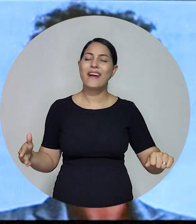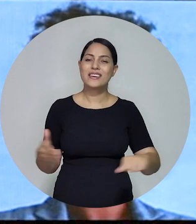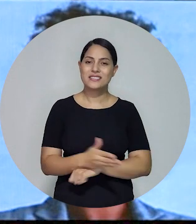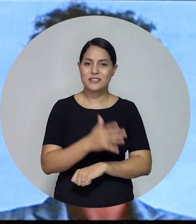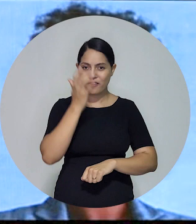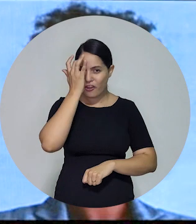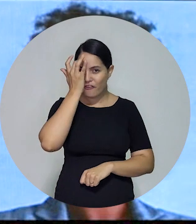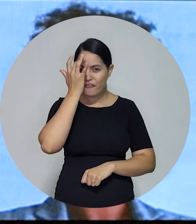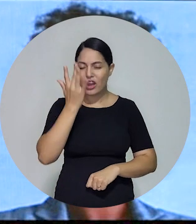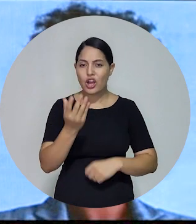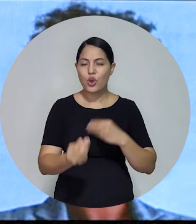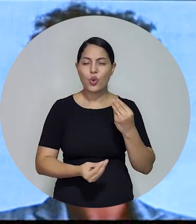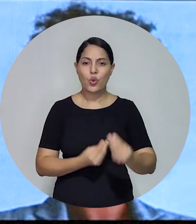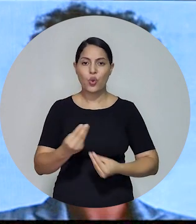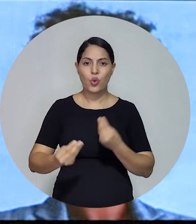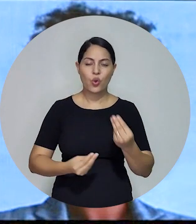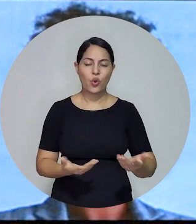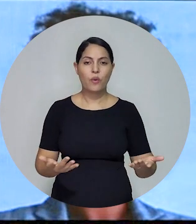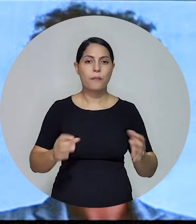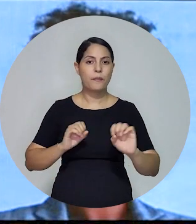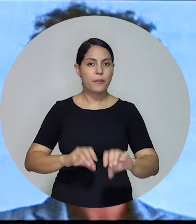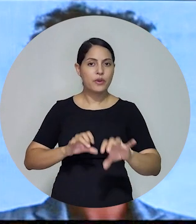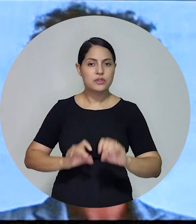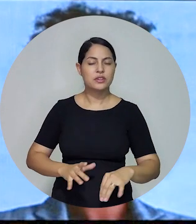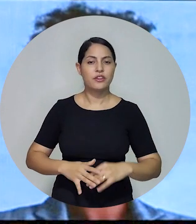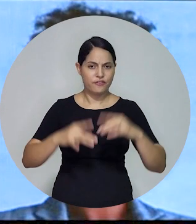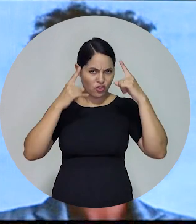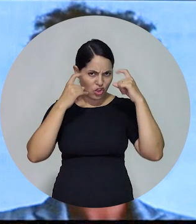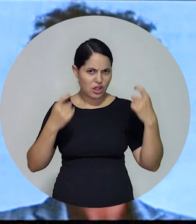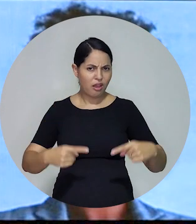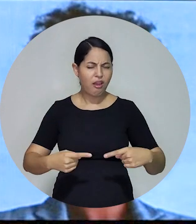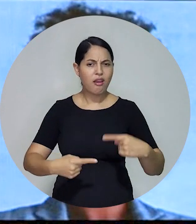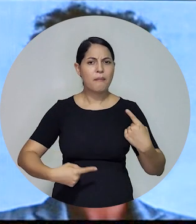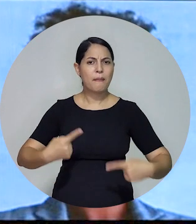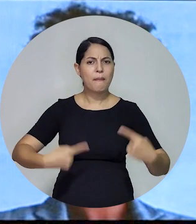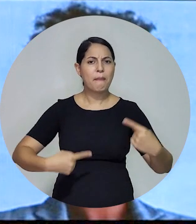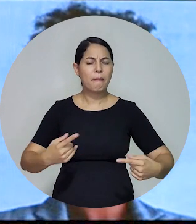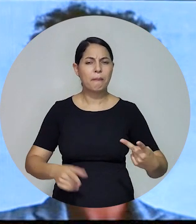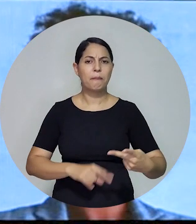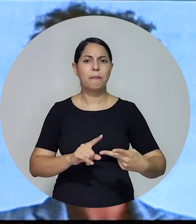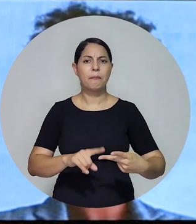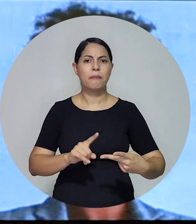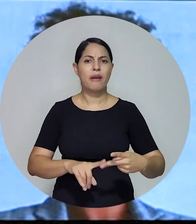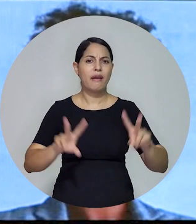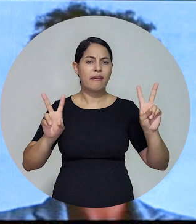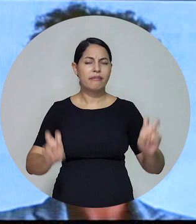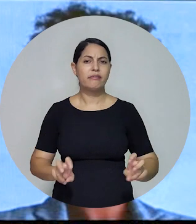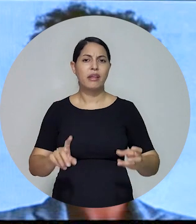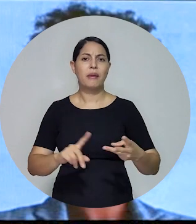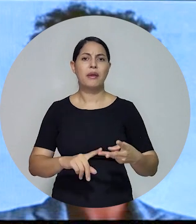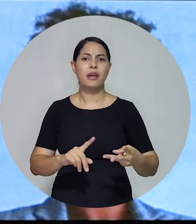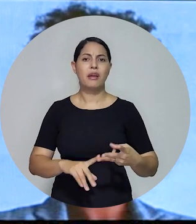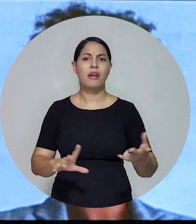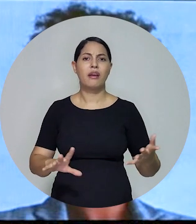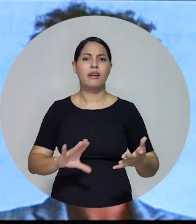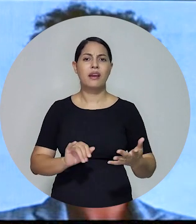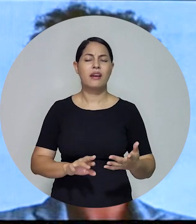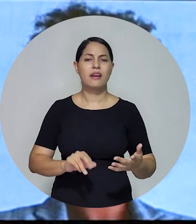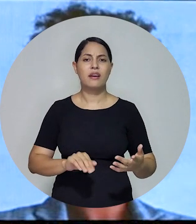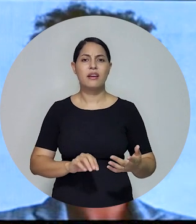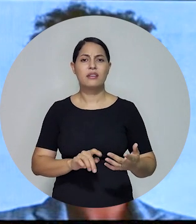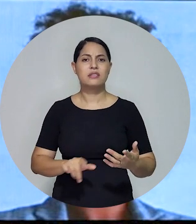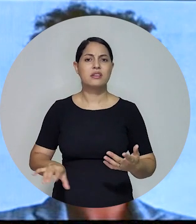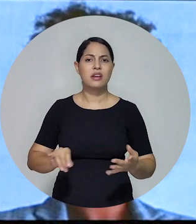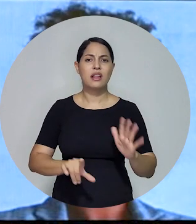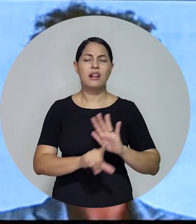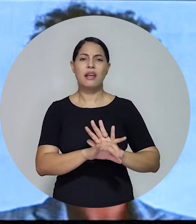inscrição, que vai te ensinar o que é a violência política, vai trazer os casos concretos, vai trazer a teoria de onde surgiu, as alterações legais. Então